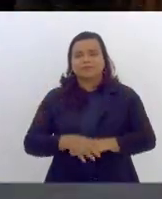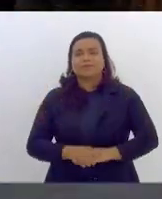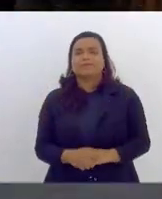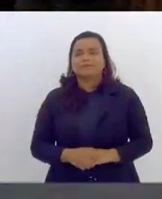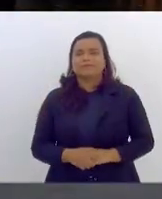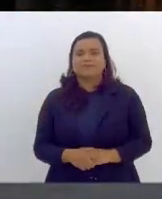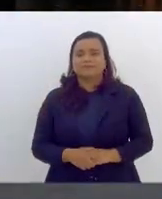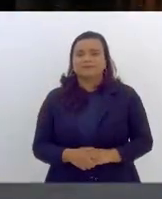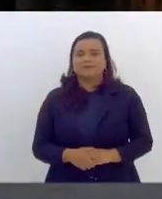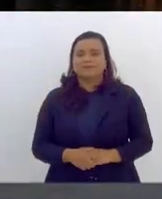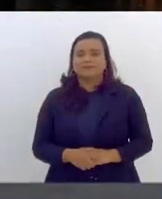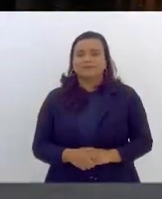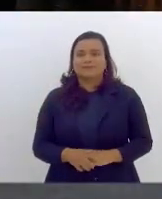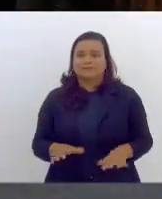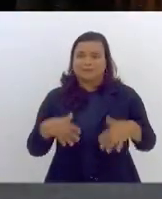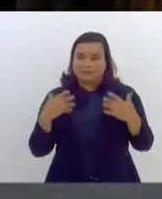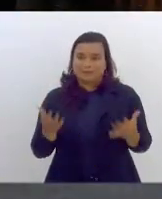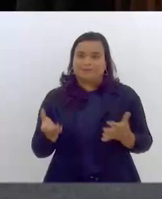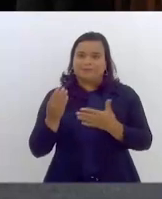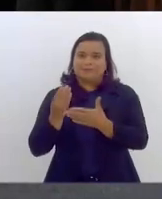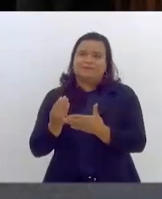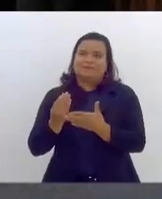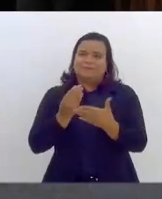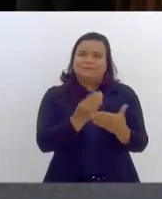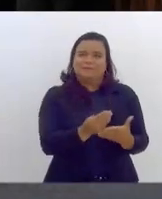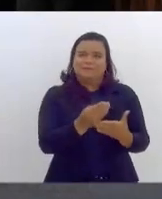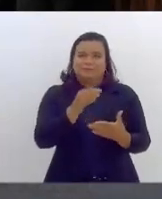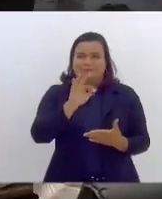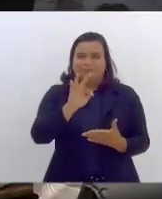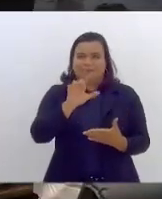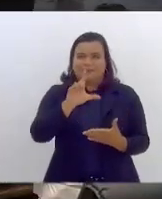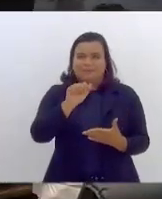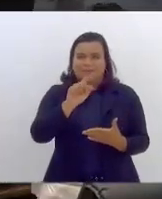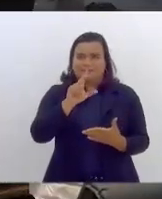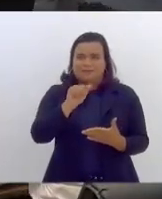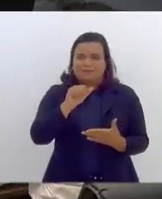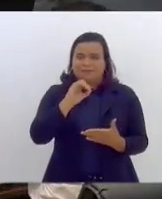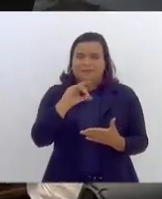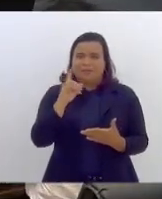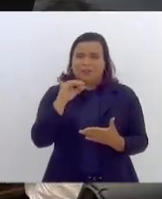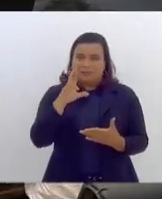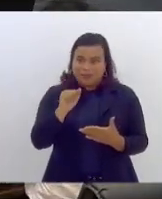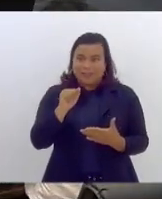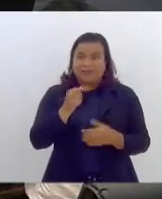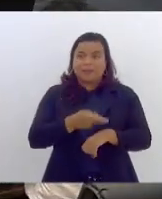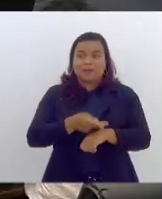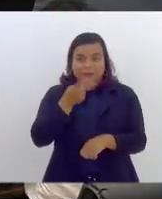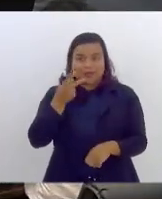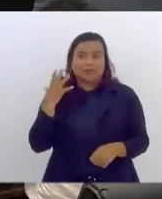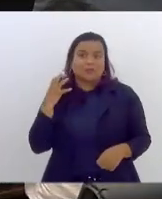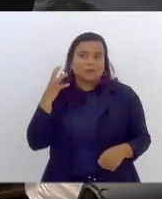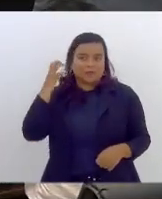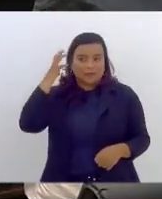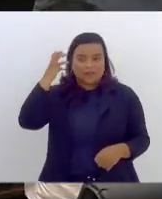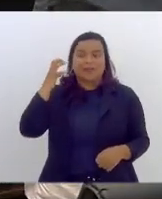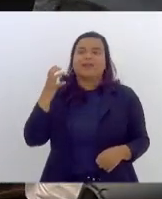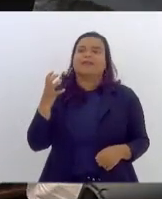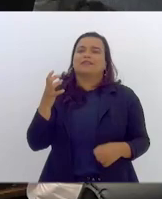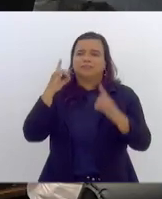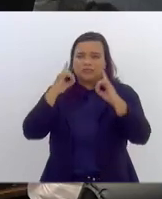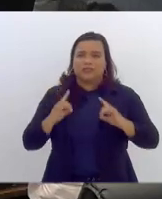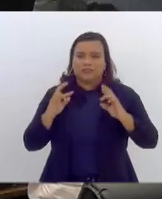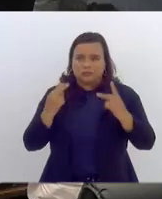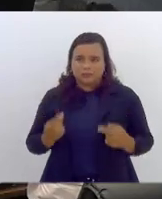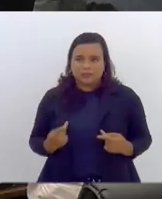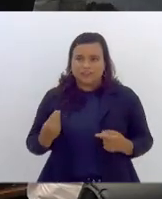Bom, entrego a você, Flávia Oliveira, o prêmio Marielle Franco de Direitos Humanos.